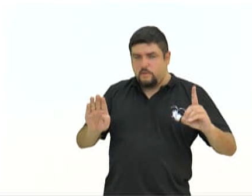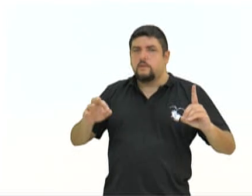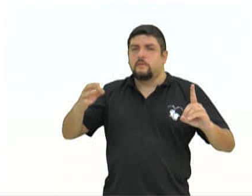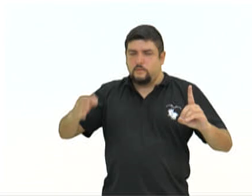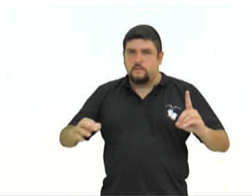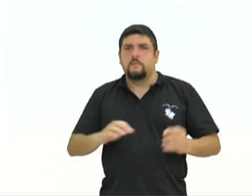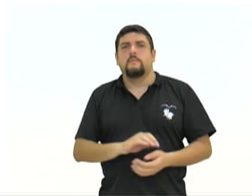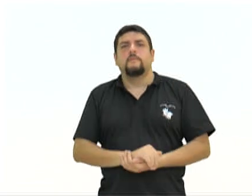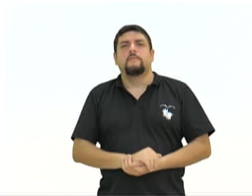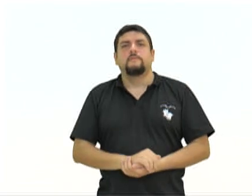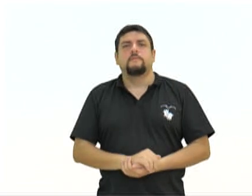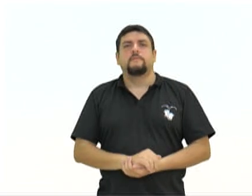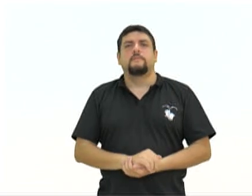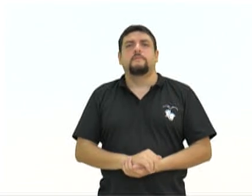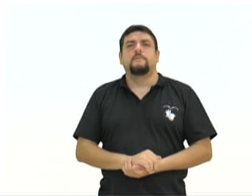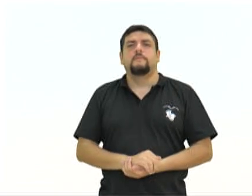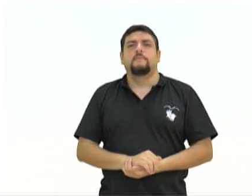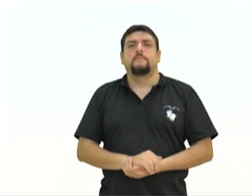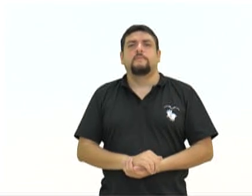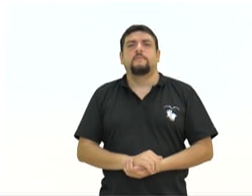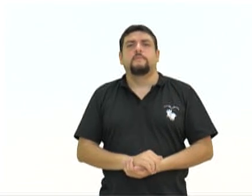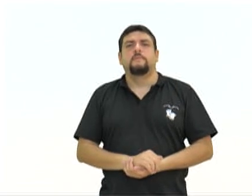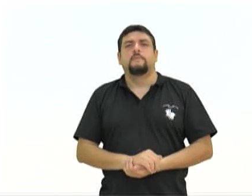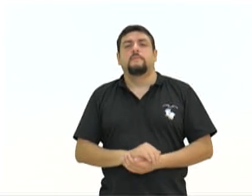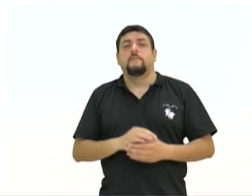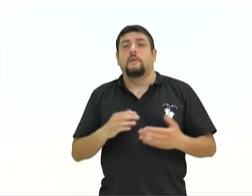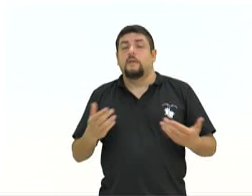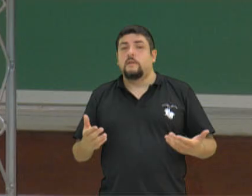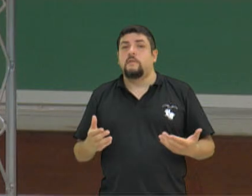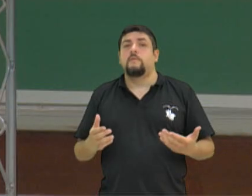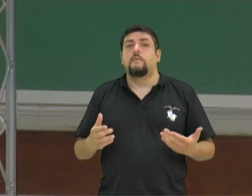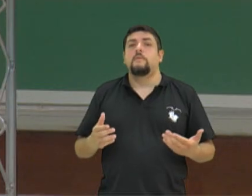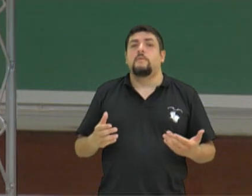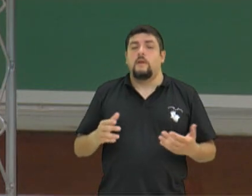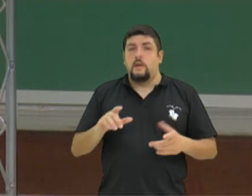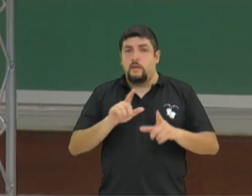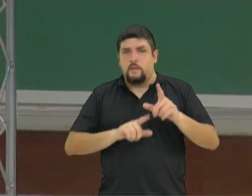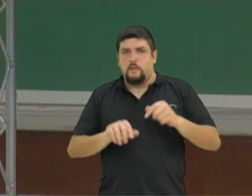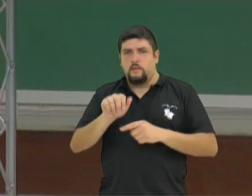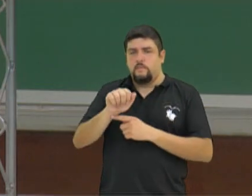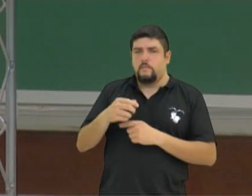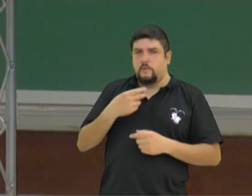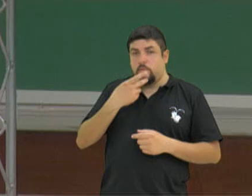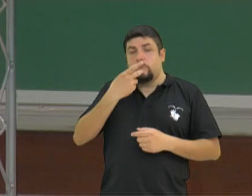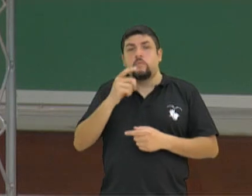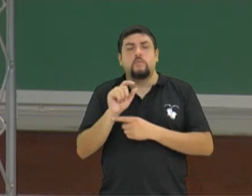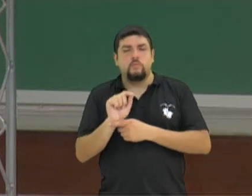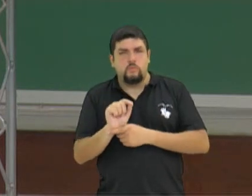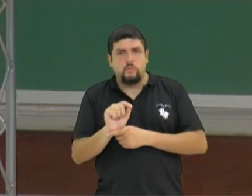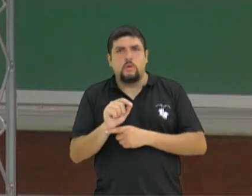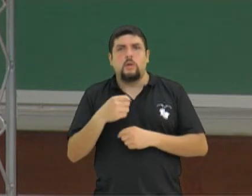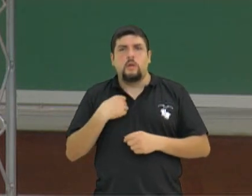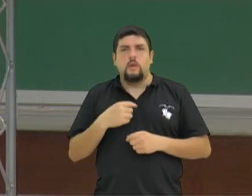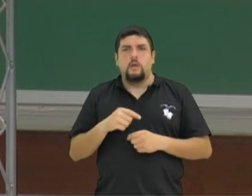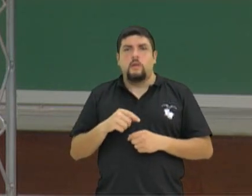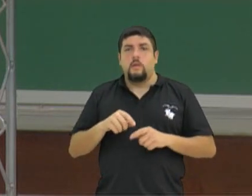estão corretas, certo? Então, tanto a gente tem como elemento que compõe ali